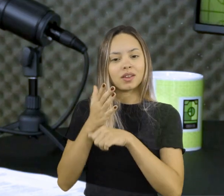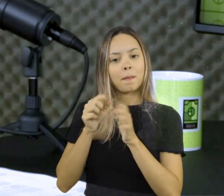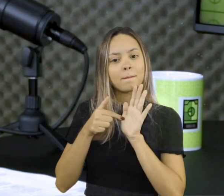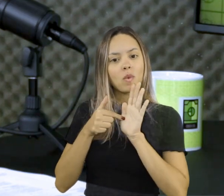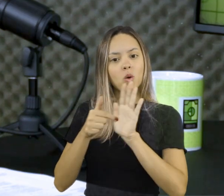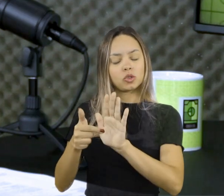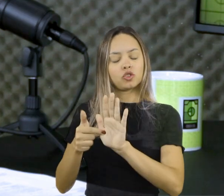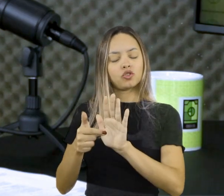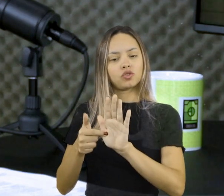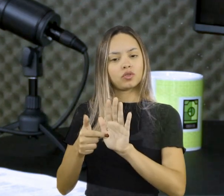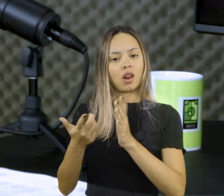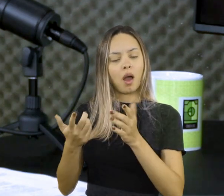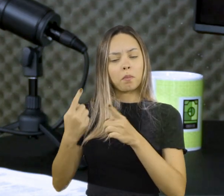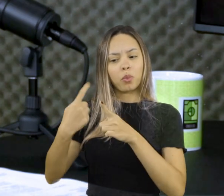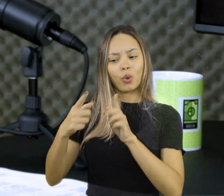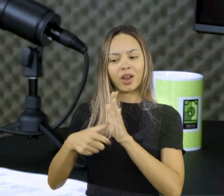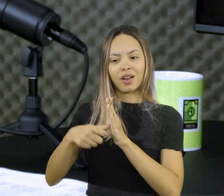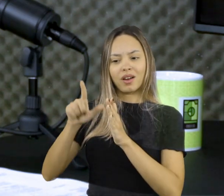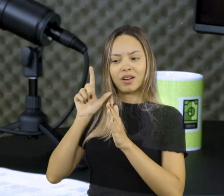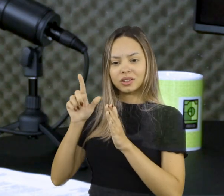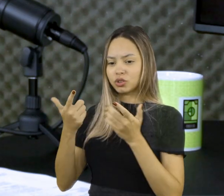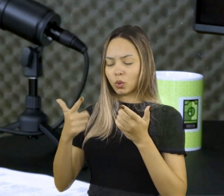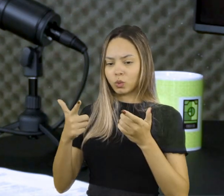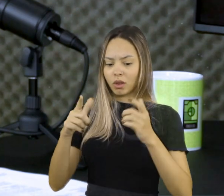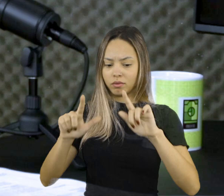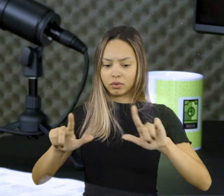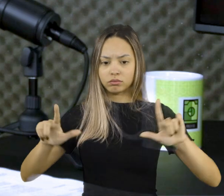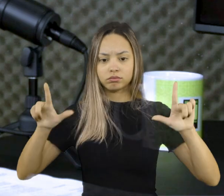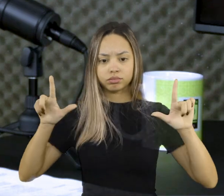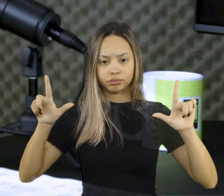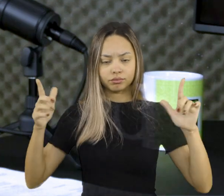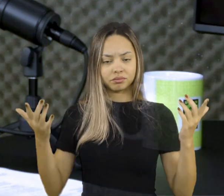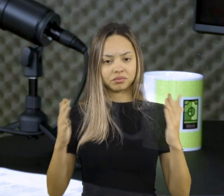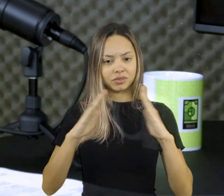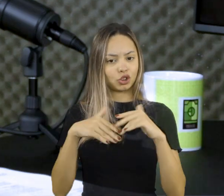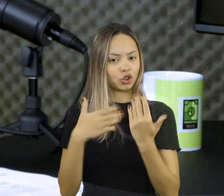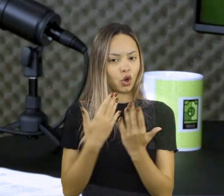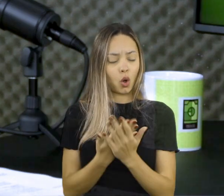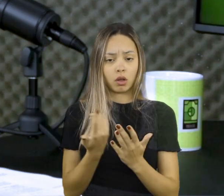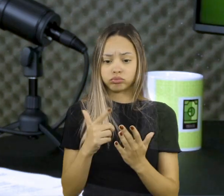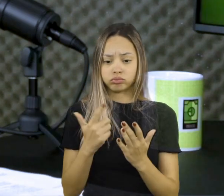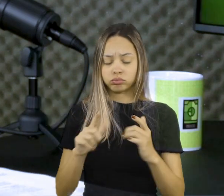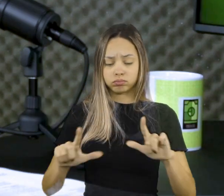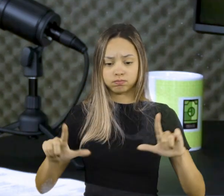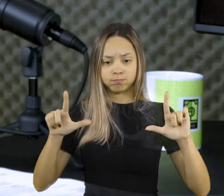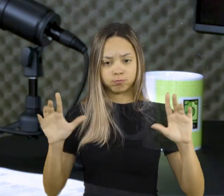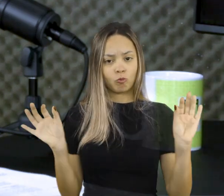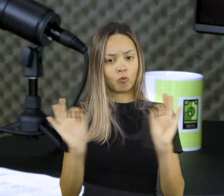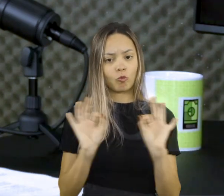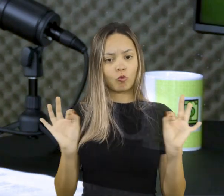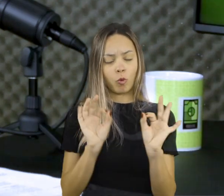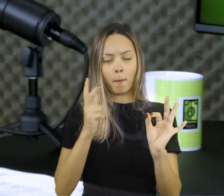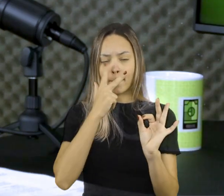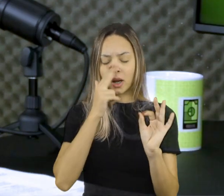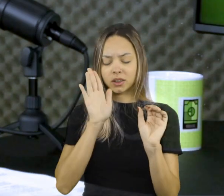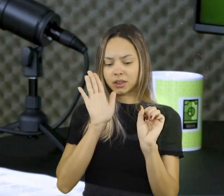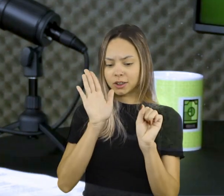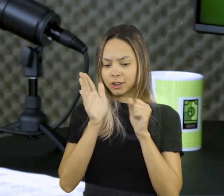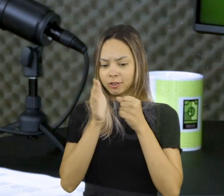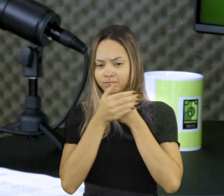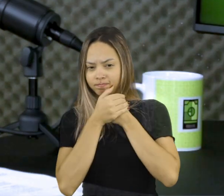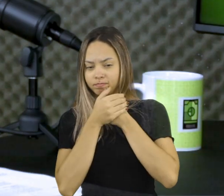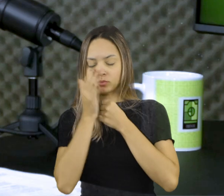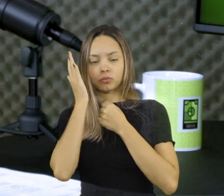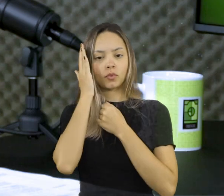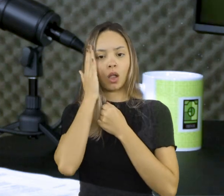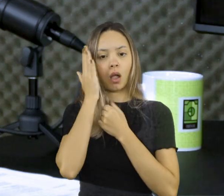ali invisibilizada no processo na escola. E não é isso que a gente quer. A gente não está lá para servir